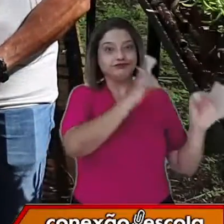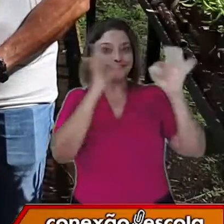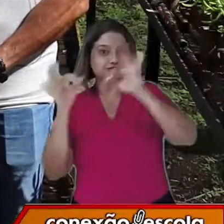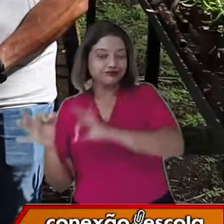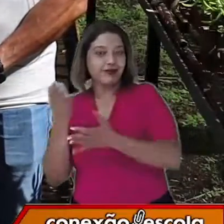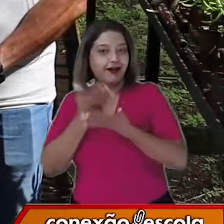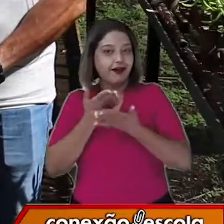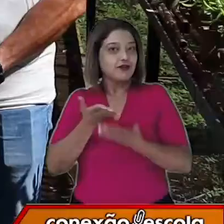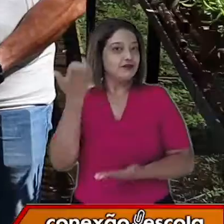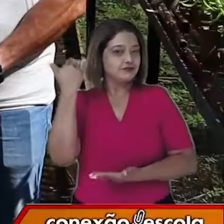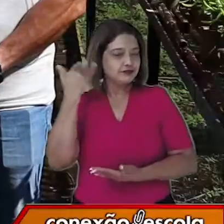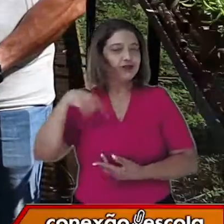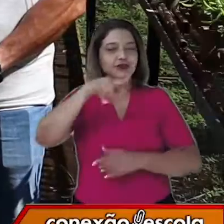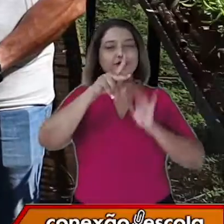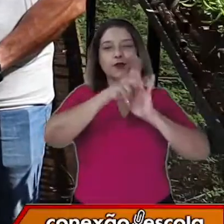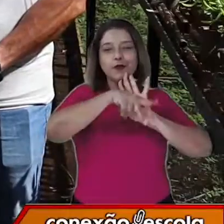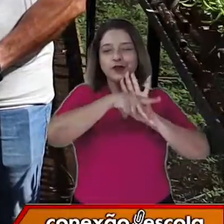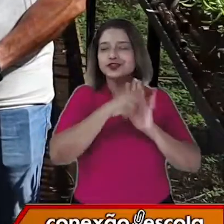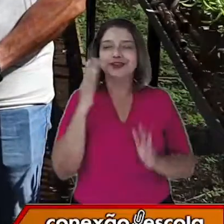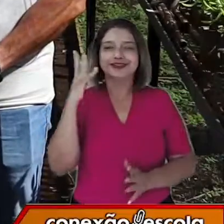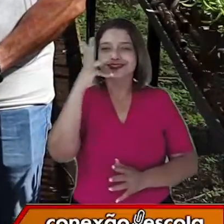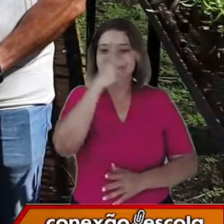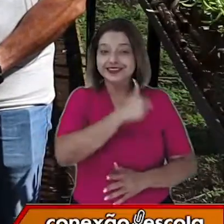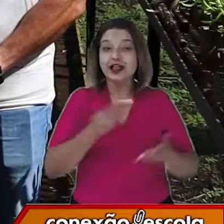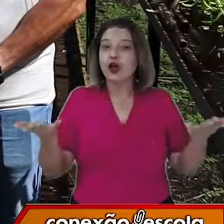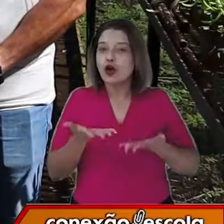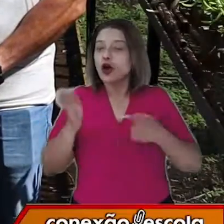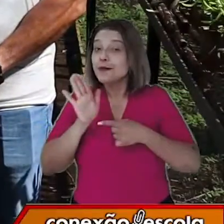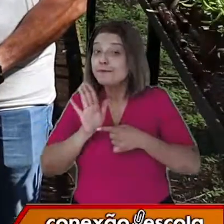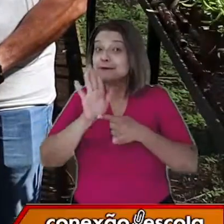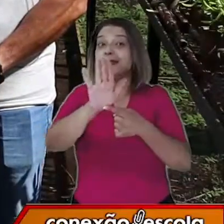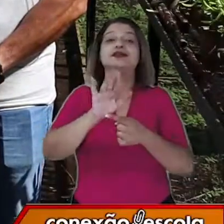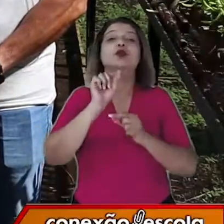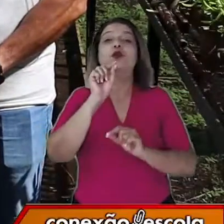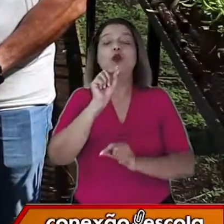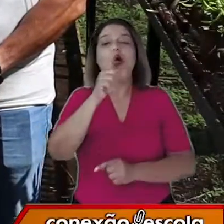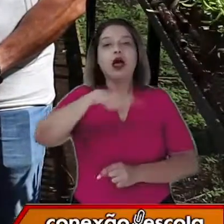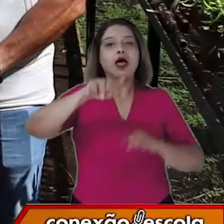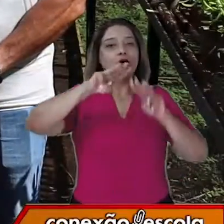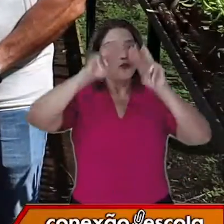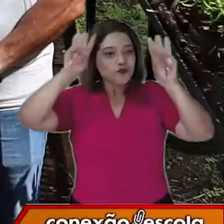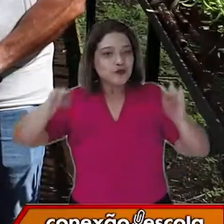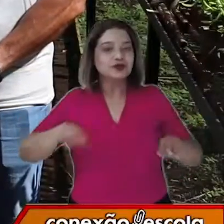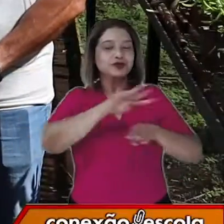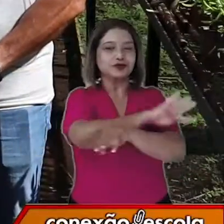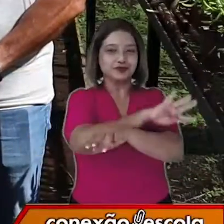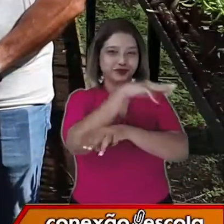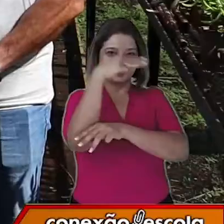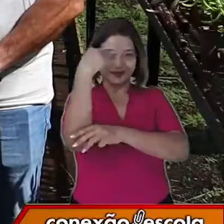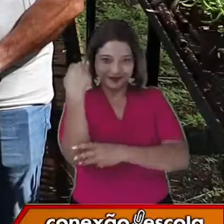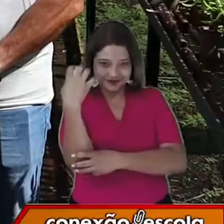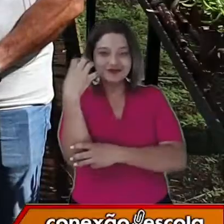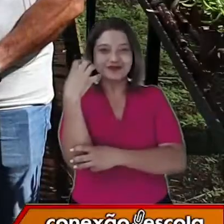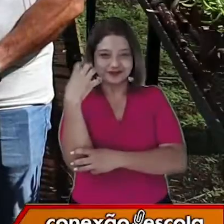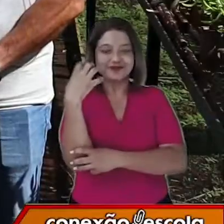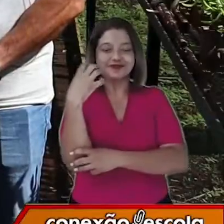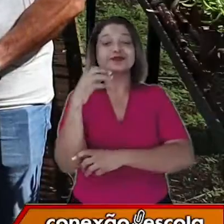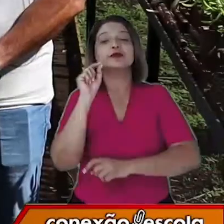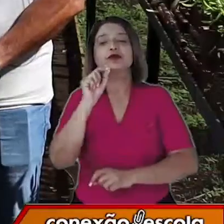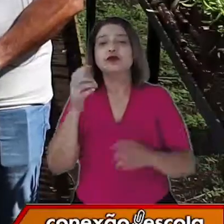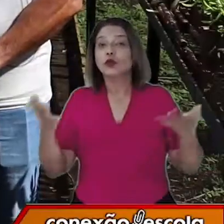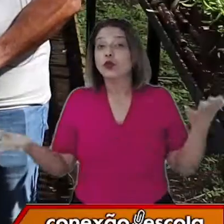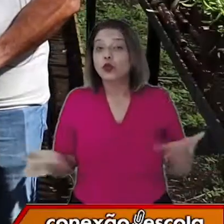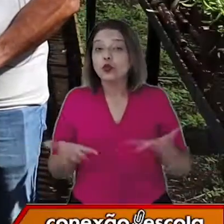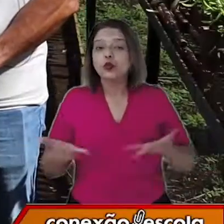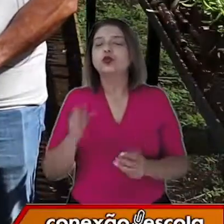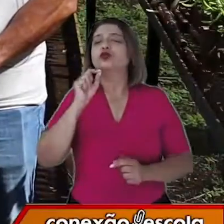nós começamos um projeto lindo que é apresentando para você o Museu Memorial do Cerrado. Então eu estou aqui